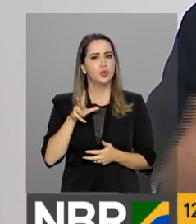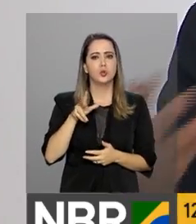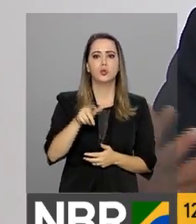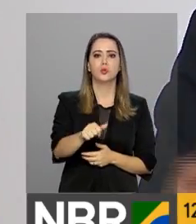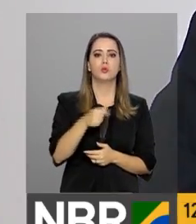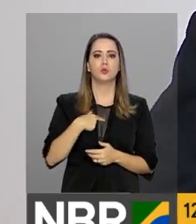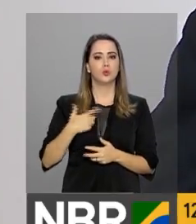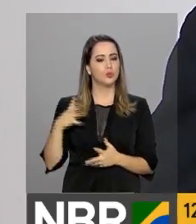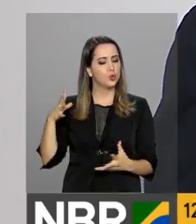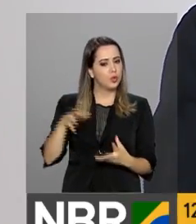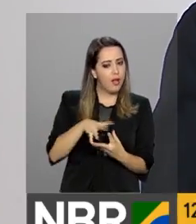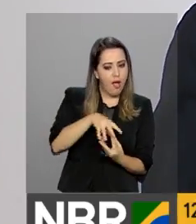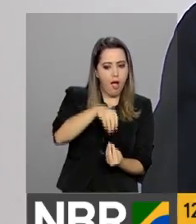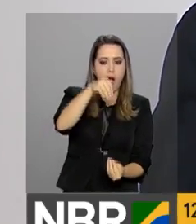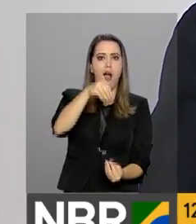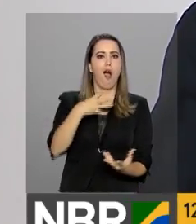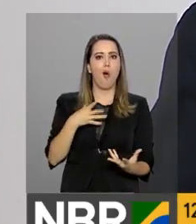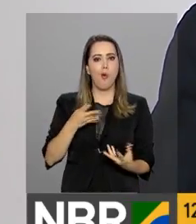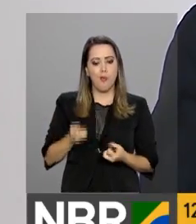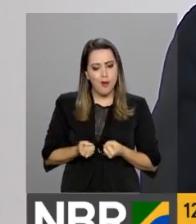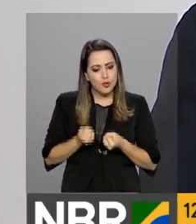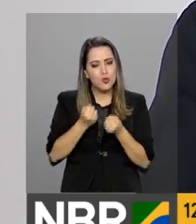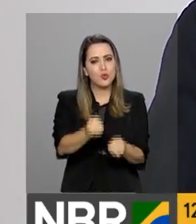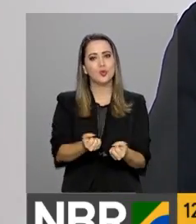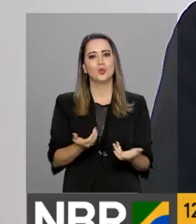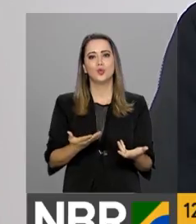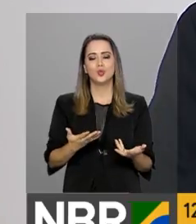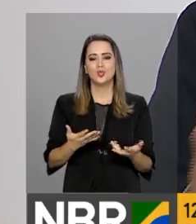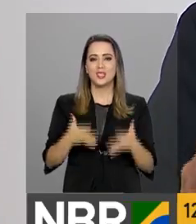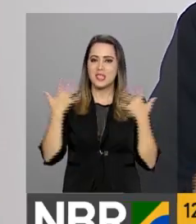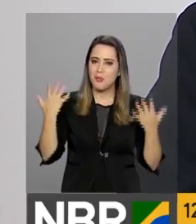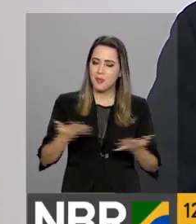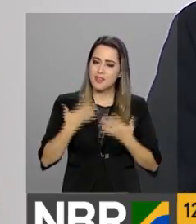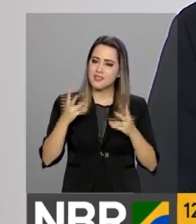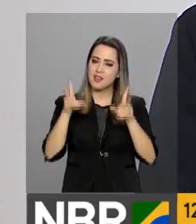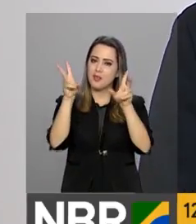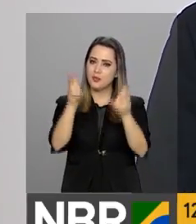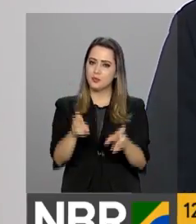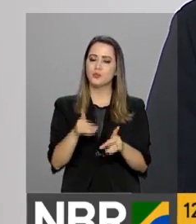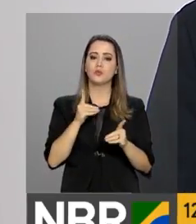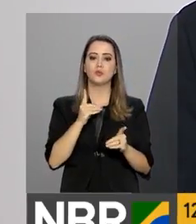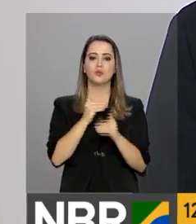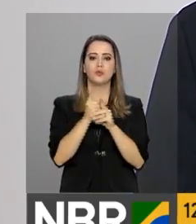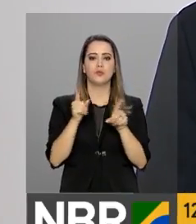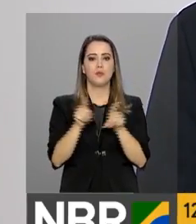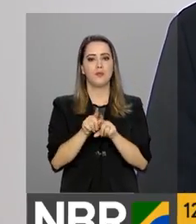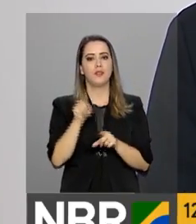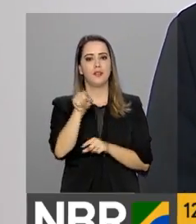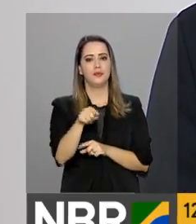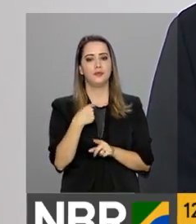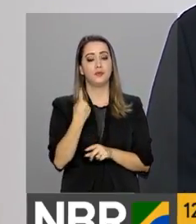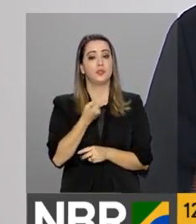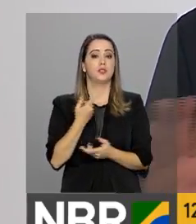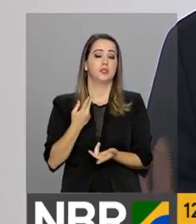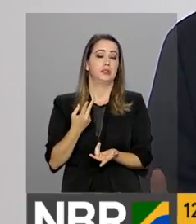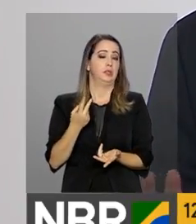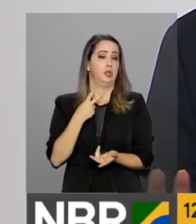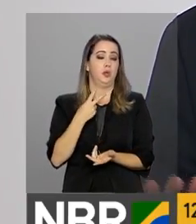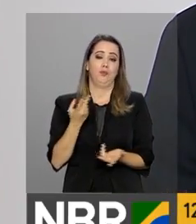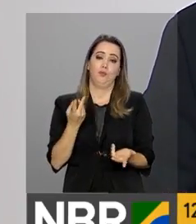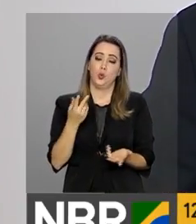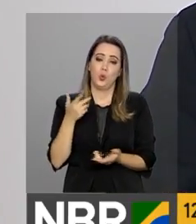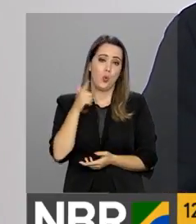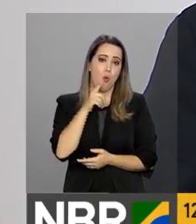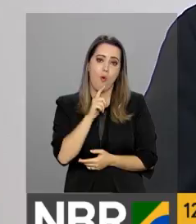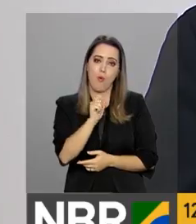palma nasceu seu entusiasmo no tema que você vai cuidar você acaba não dando certo e vejam